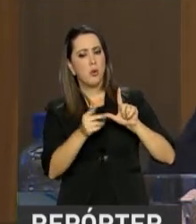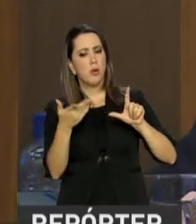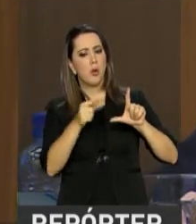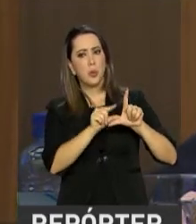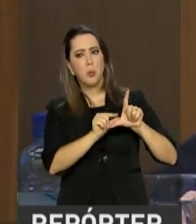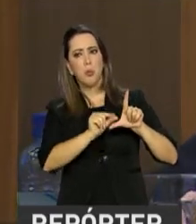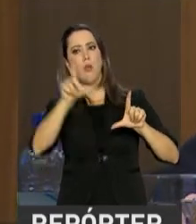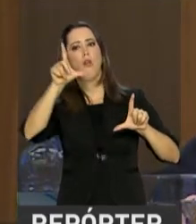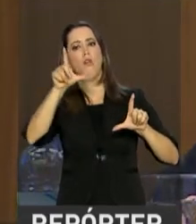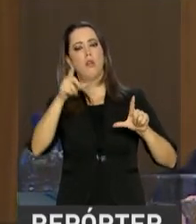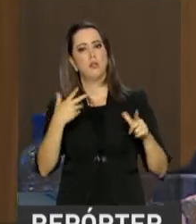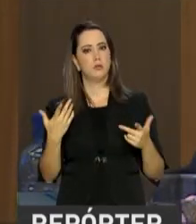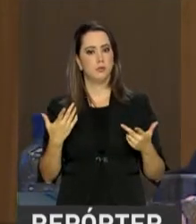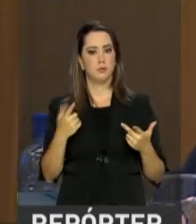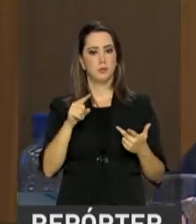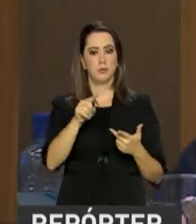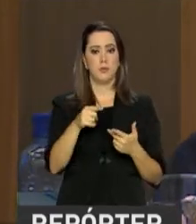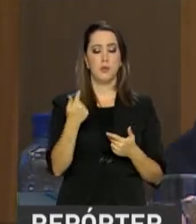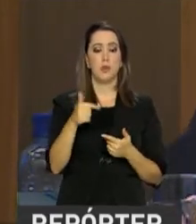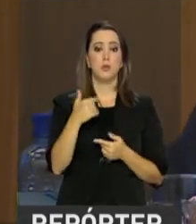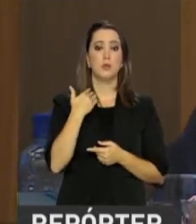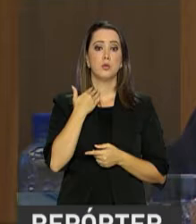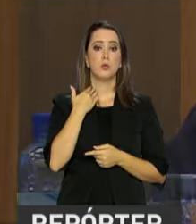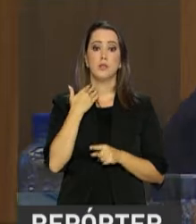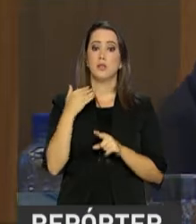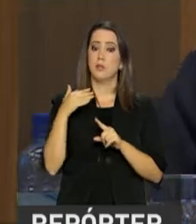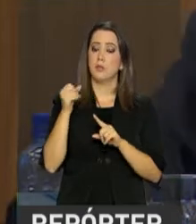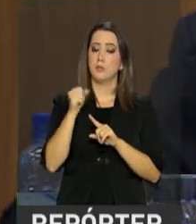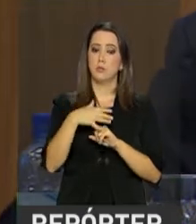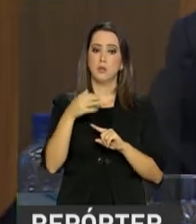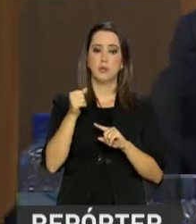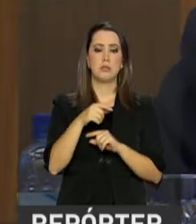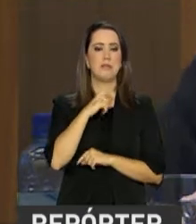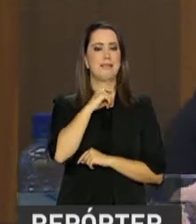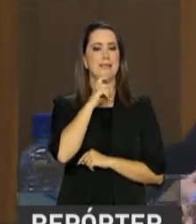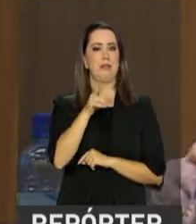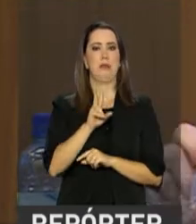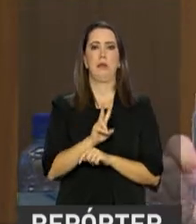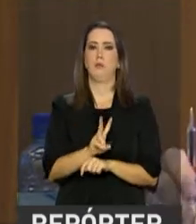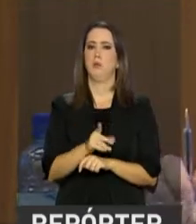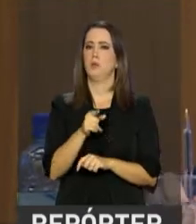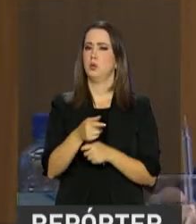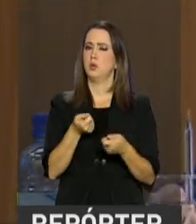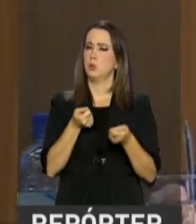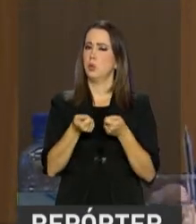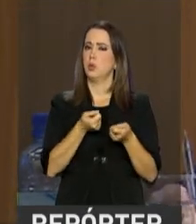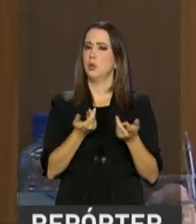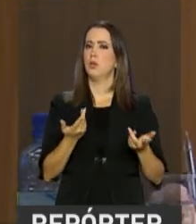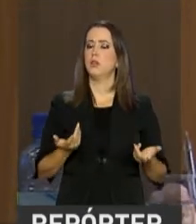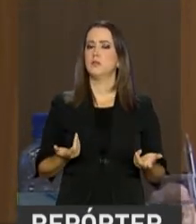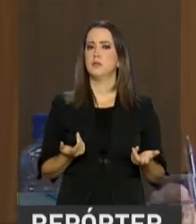lastro, não há um Banco Central por trás, não há ninguém para defender, para regular,